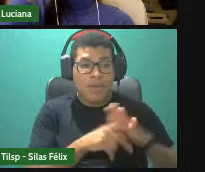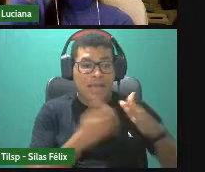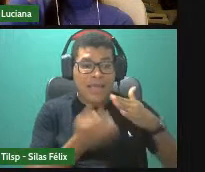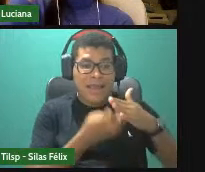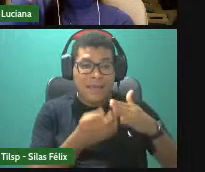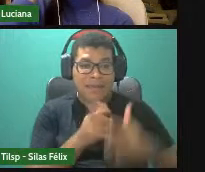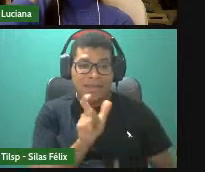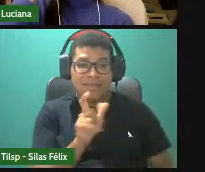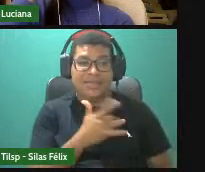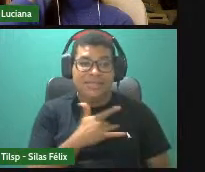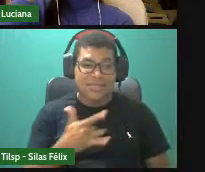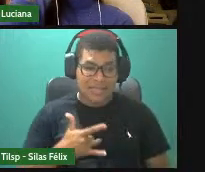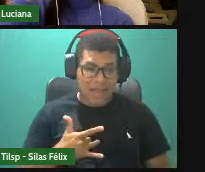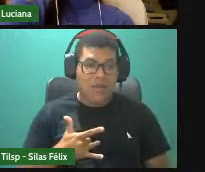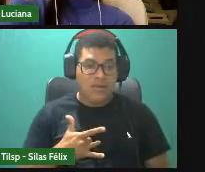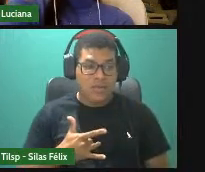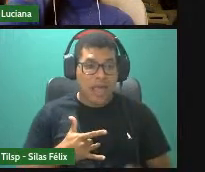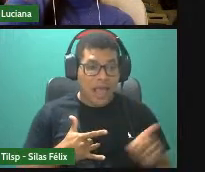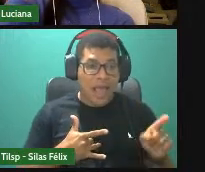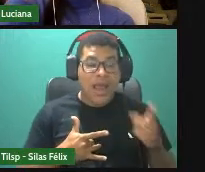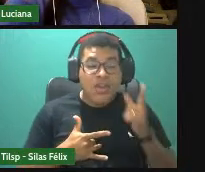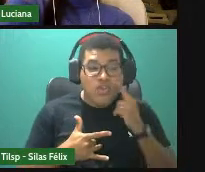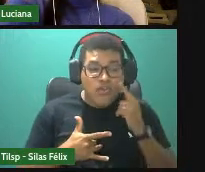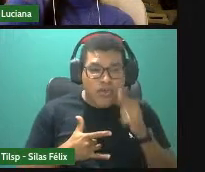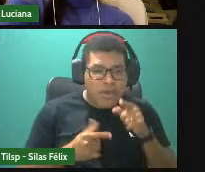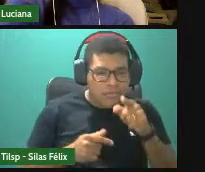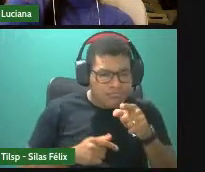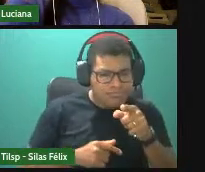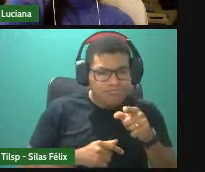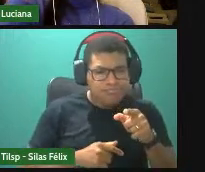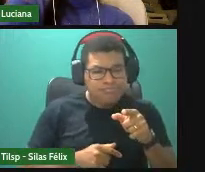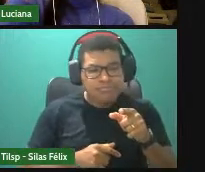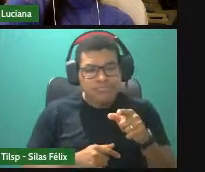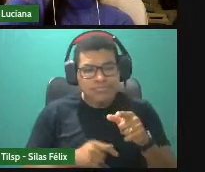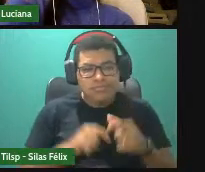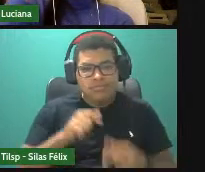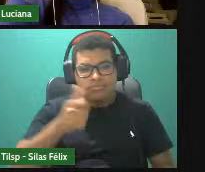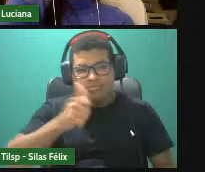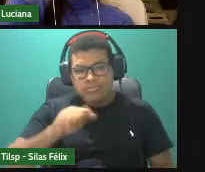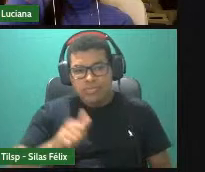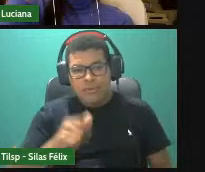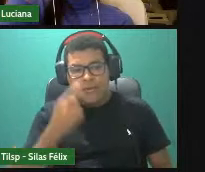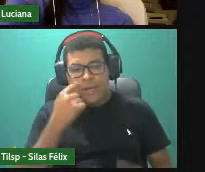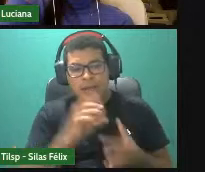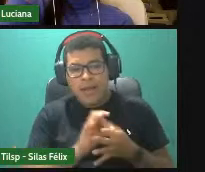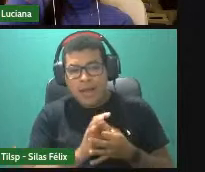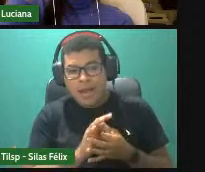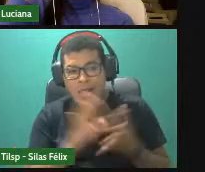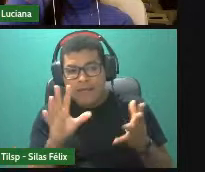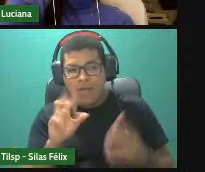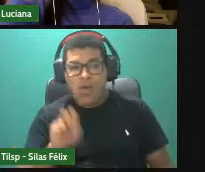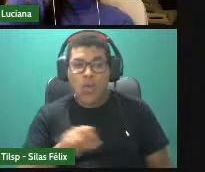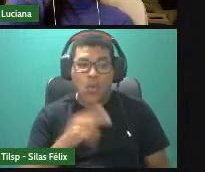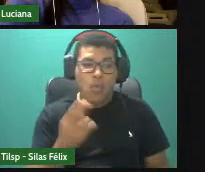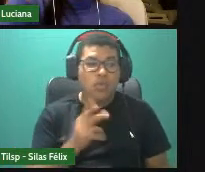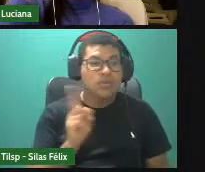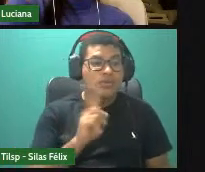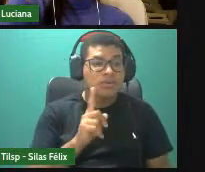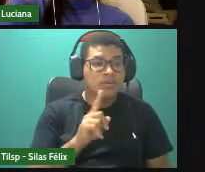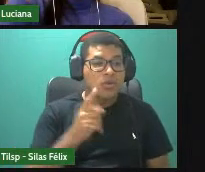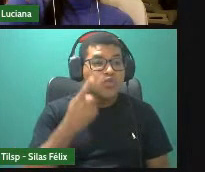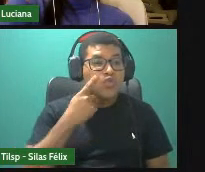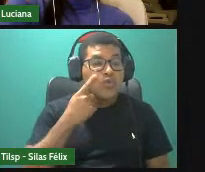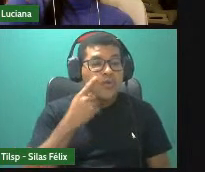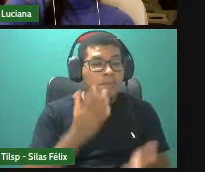essa avaliação, essa auditoria é que vai liberar ou não, tá? Avalizar ou